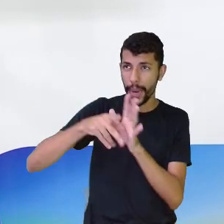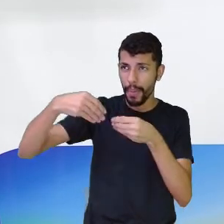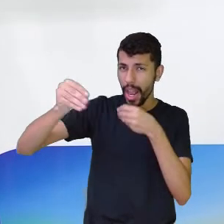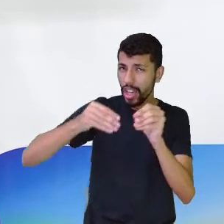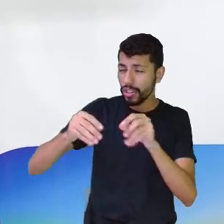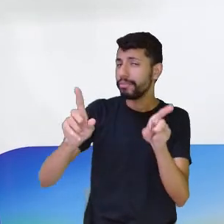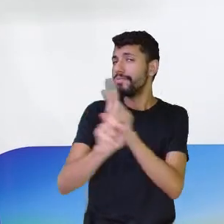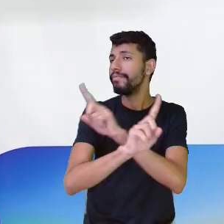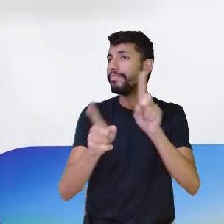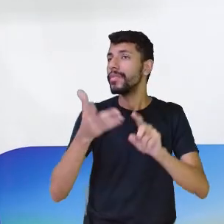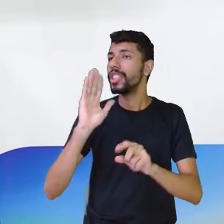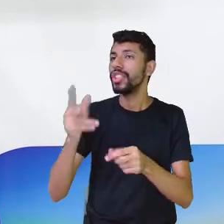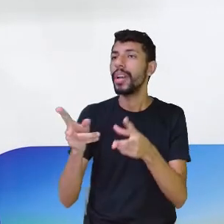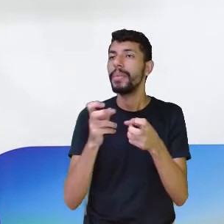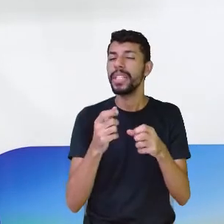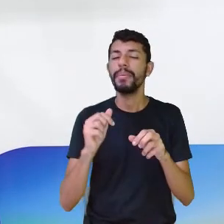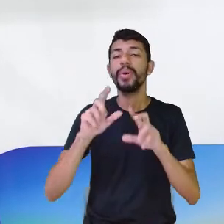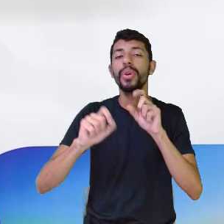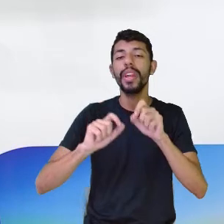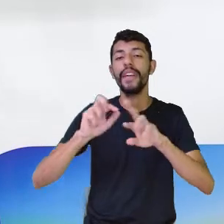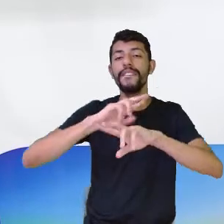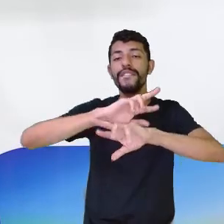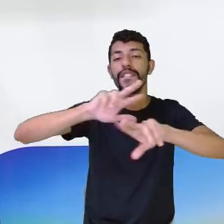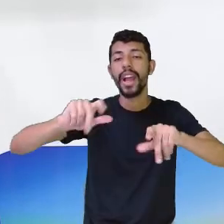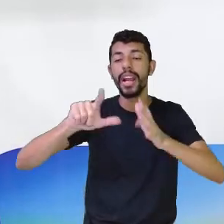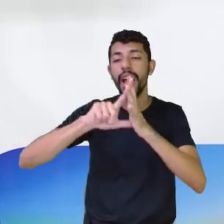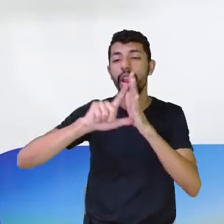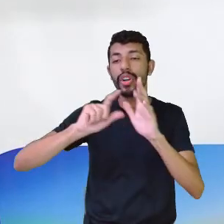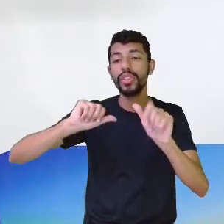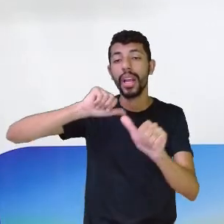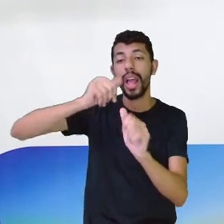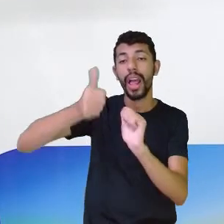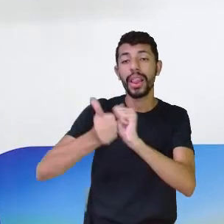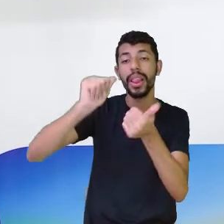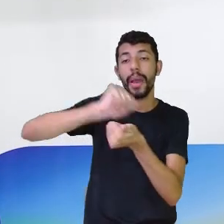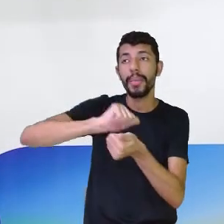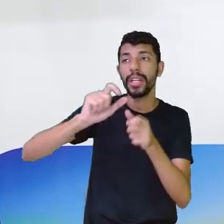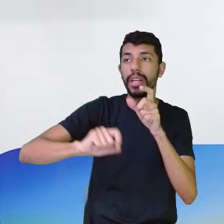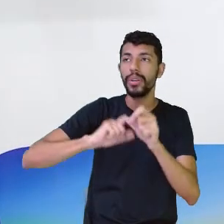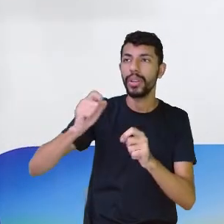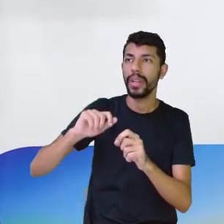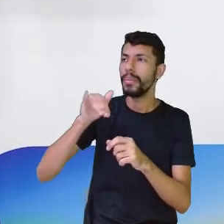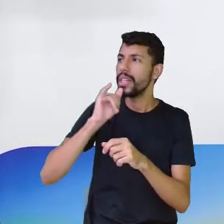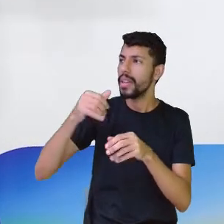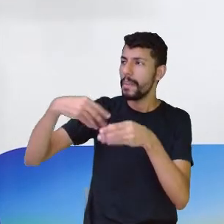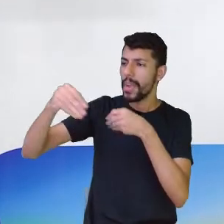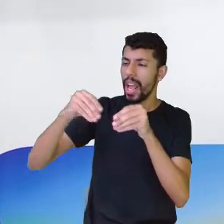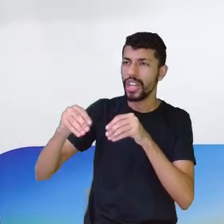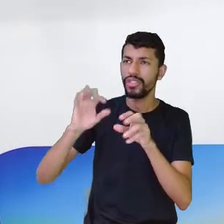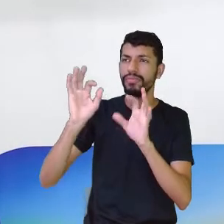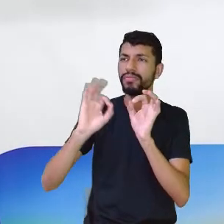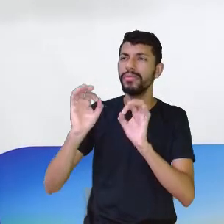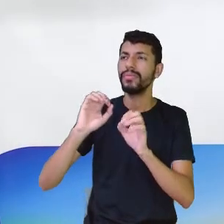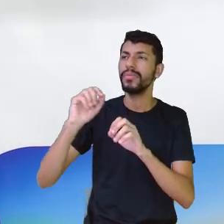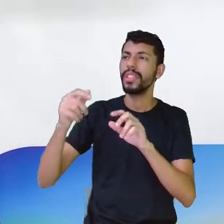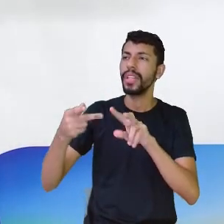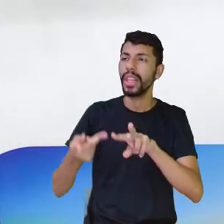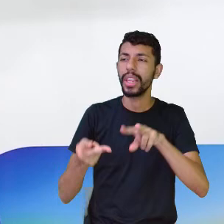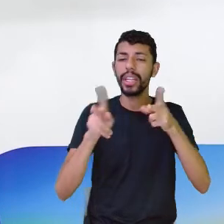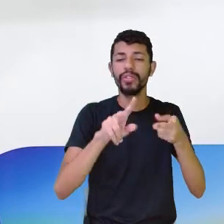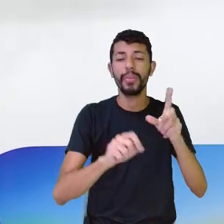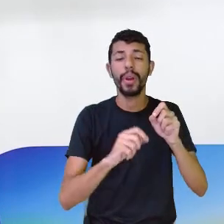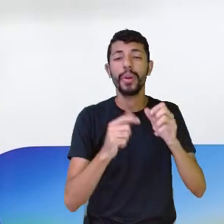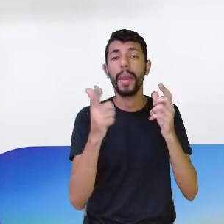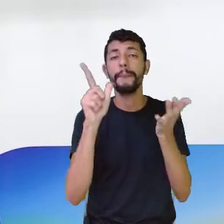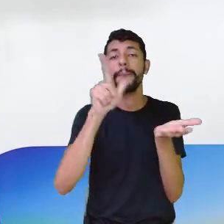vi, várias lojas já estão se adaptando, fazendo com que a embalagem de plástico, que é muito mais agressiva ao meio ambiente, a embalagem seja